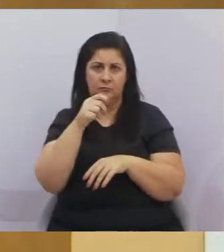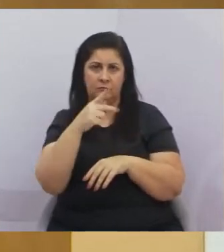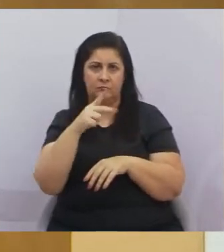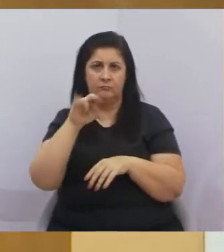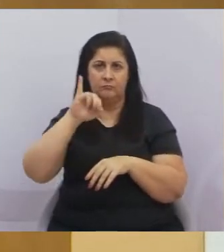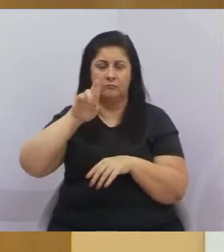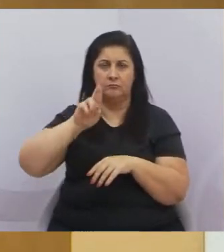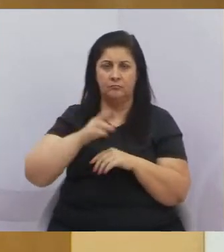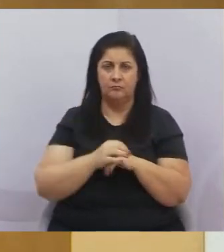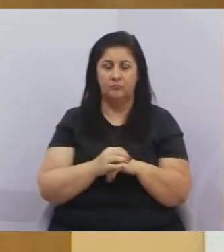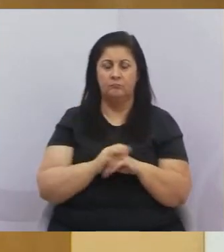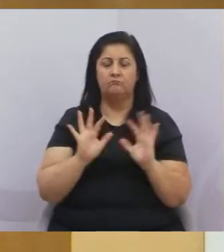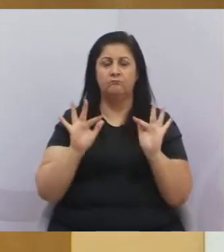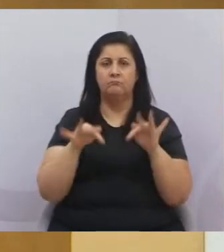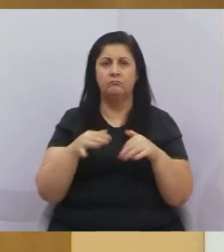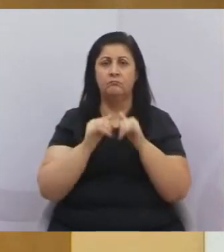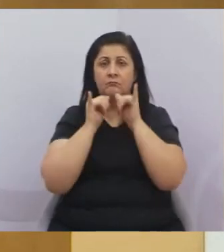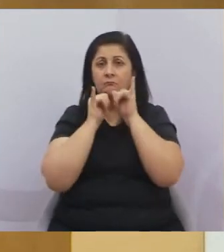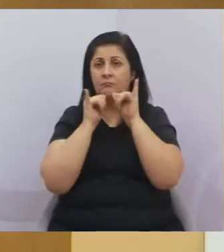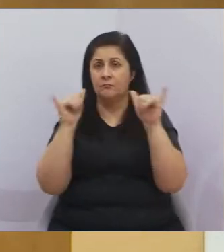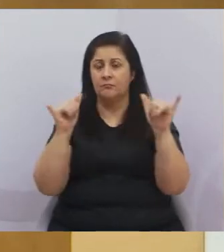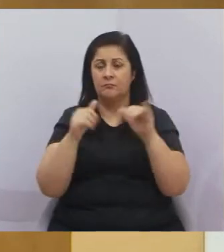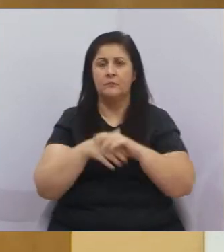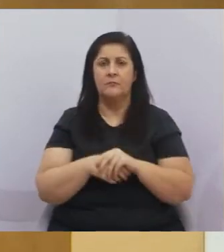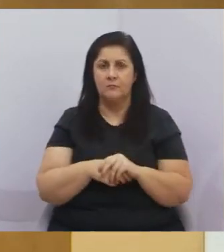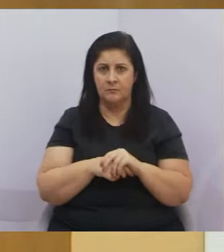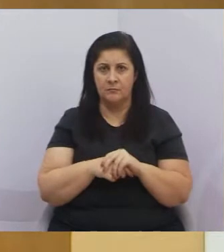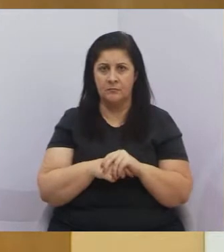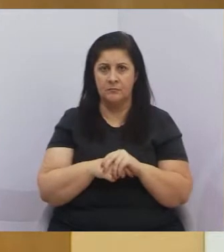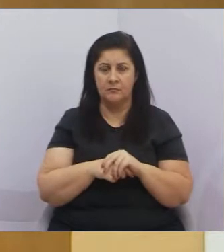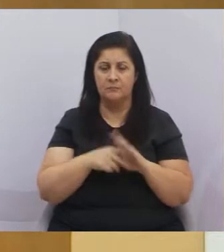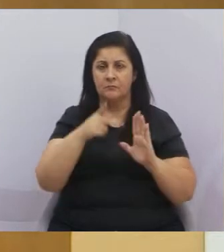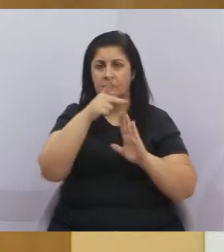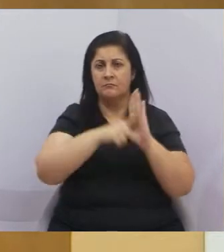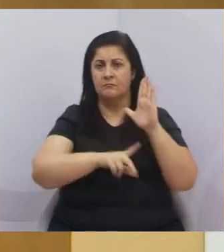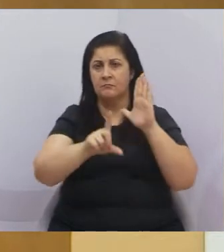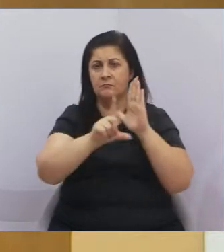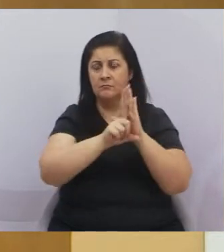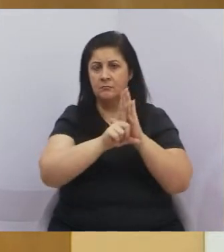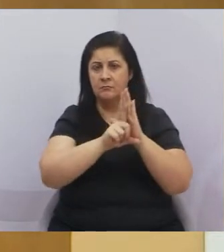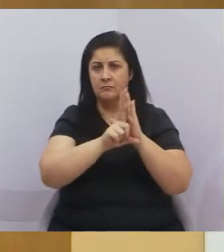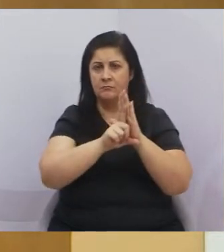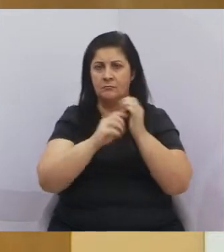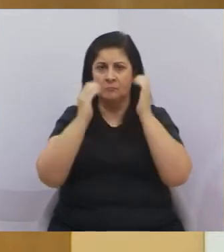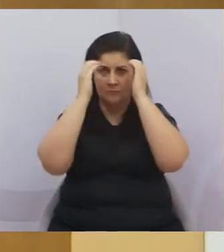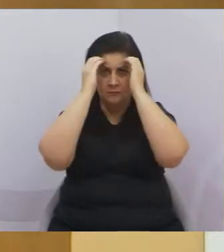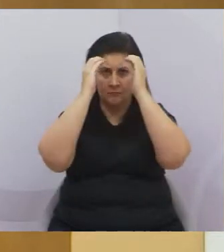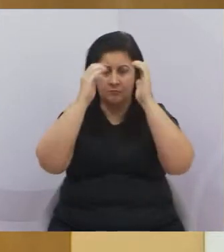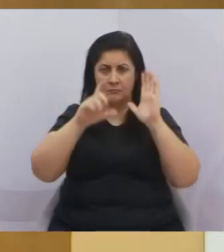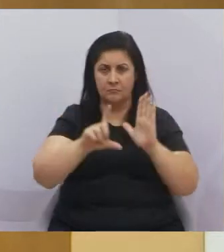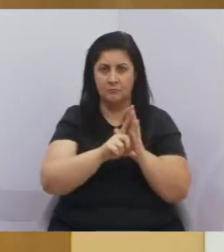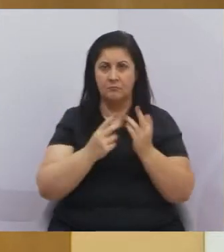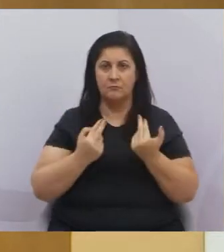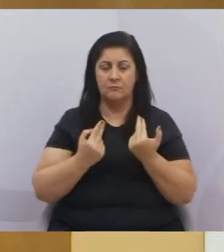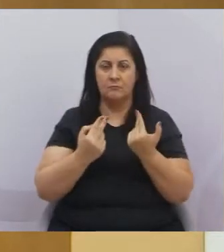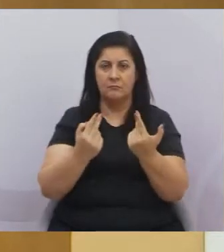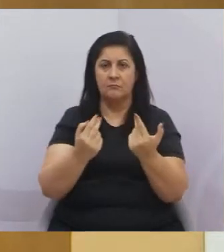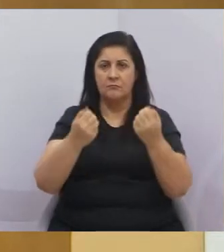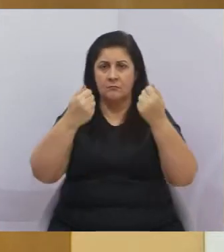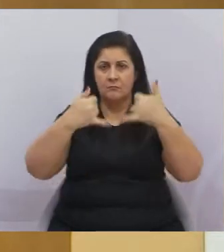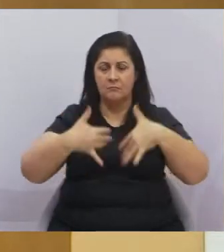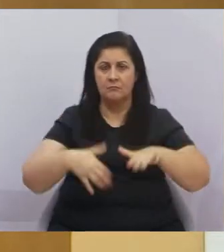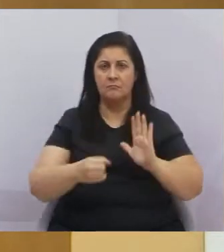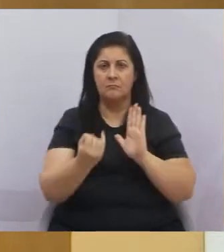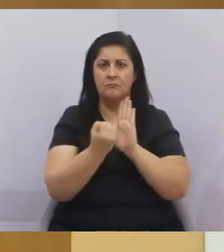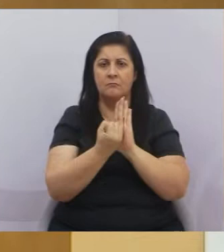SINAPIR. Por fim, ressalta-se que esse projeto de lei possui sólido escopo legal, conforme dispositivo no